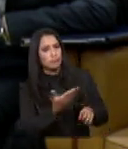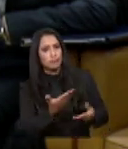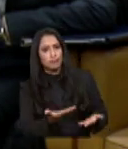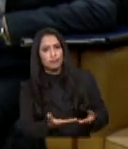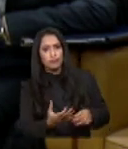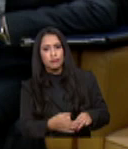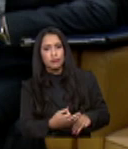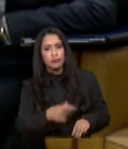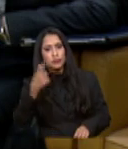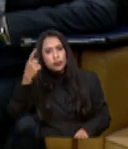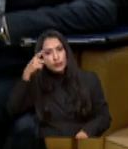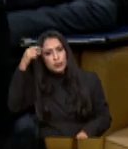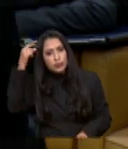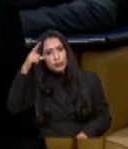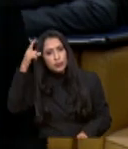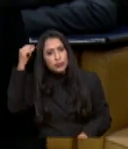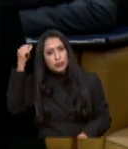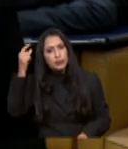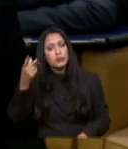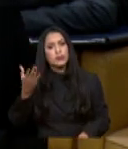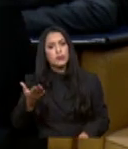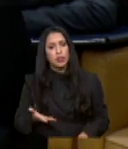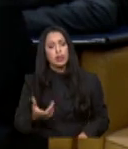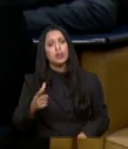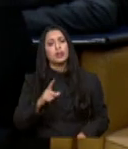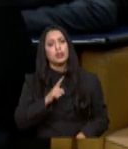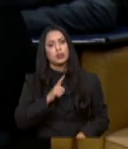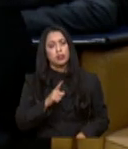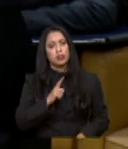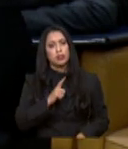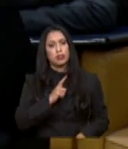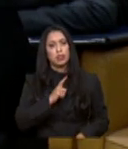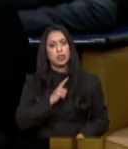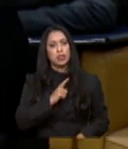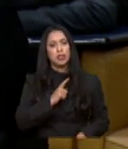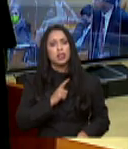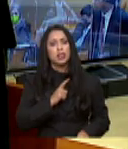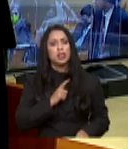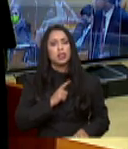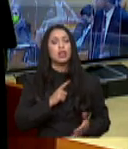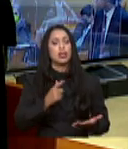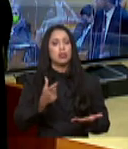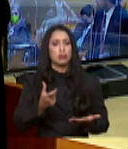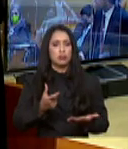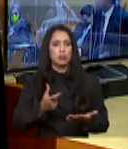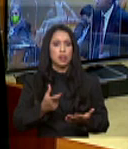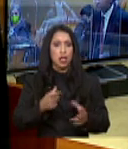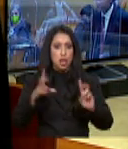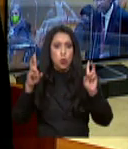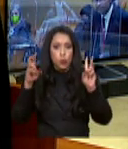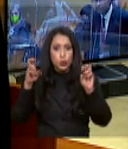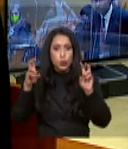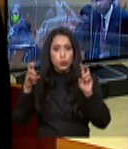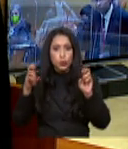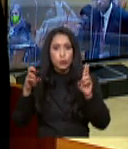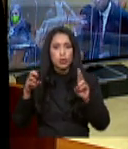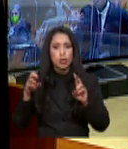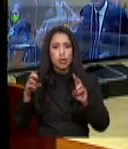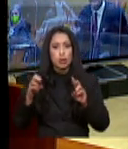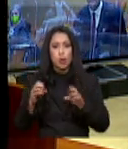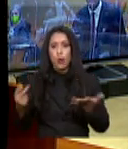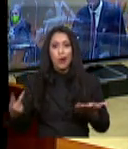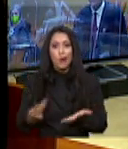ministro Roberto Barroso, que bem produziu sobre esse assunto, essa política ela não